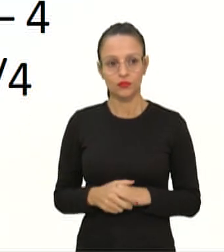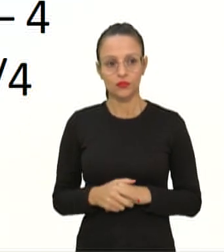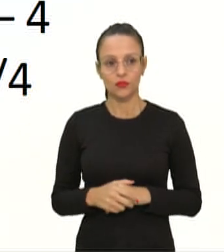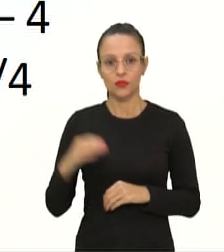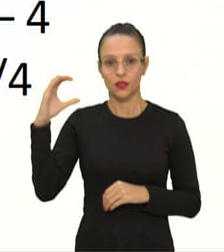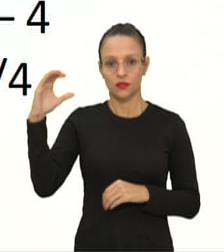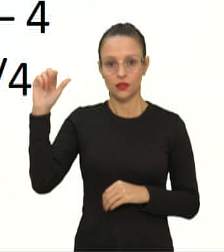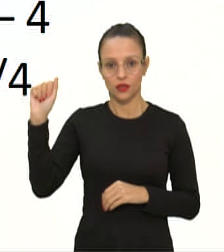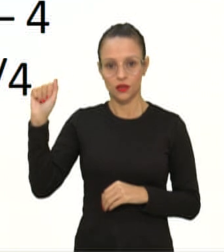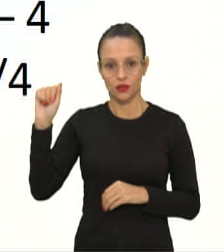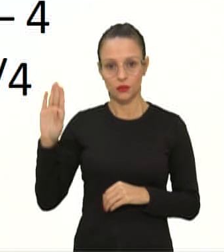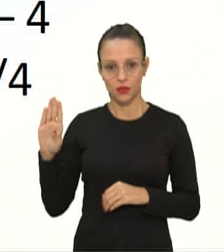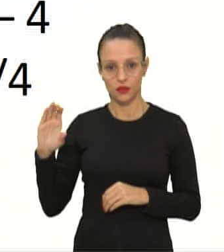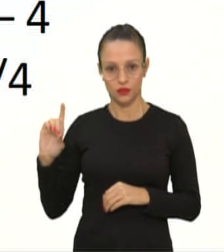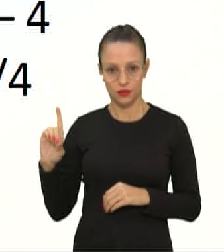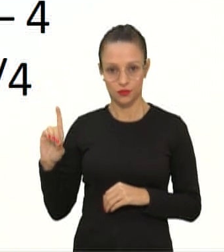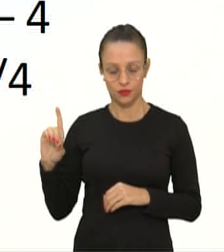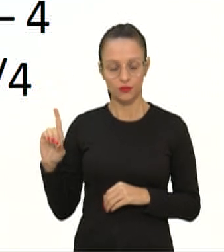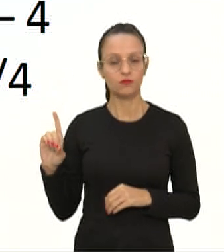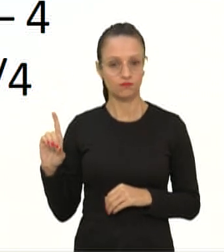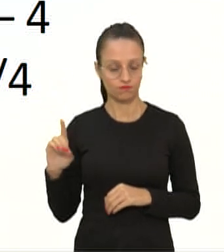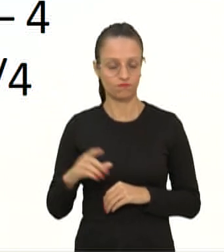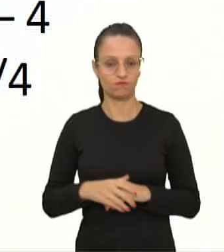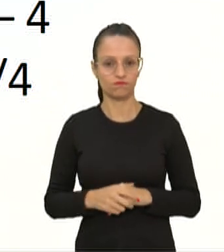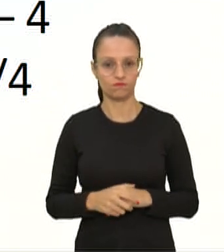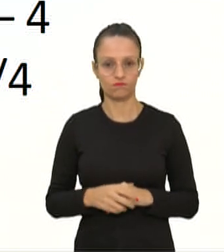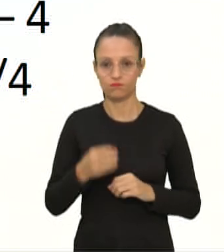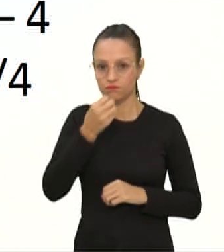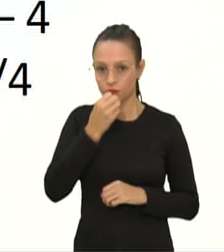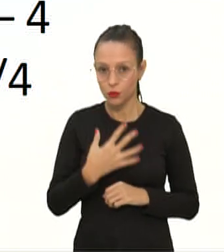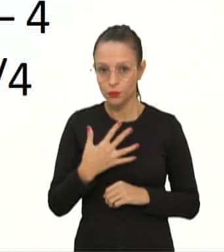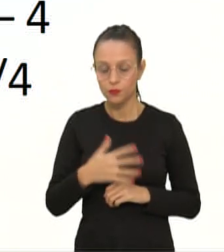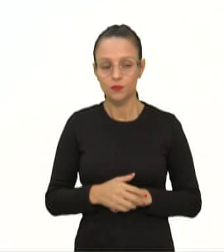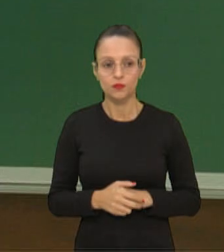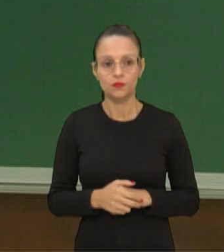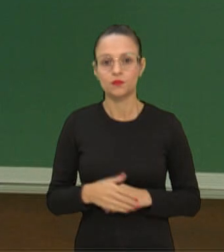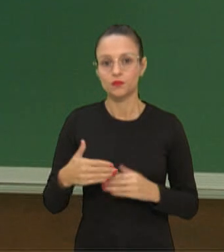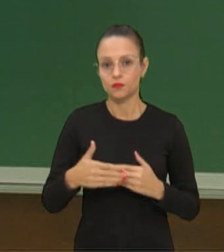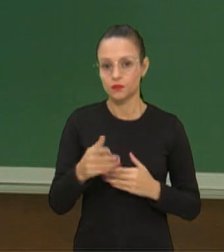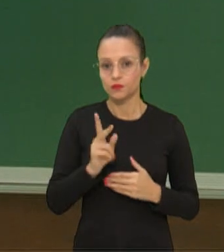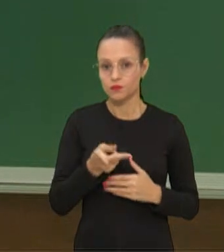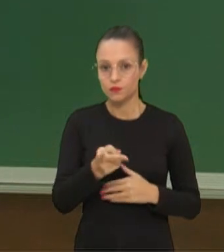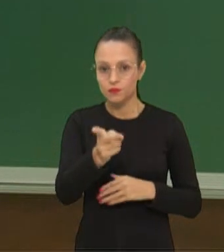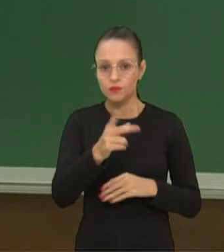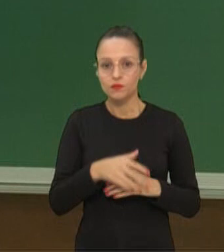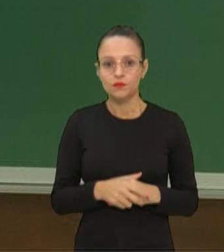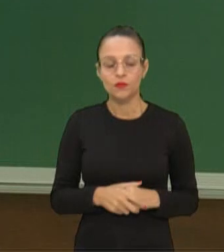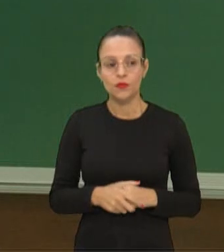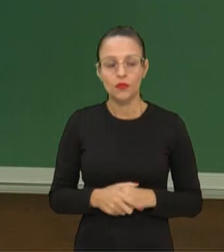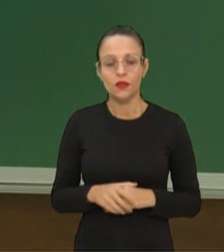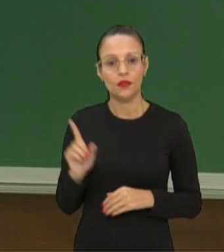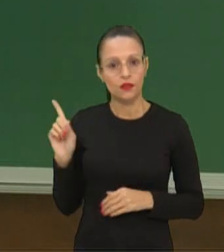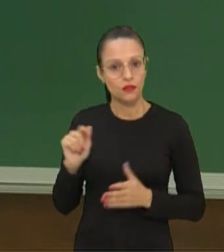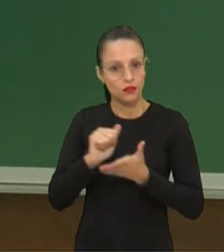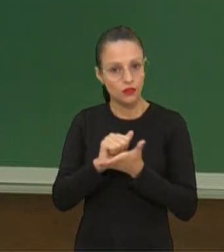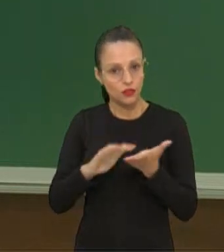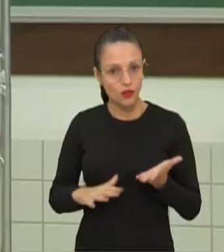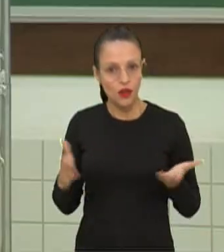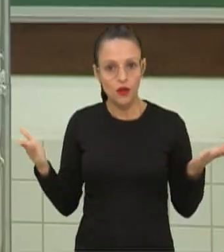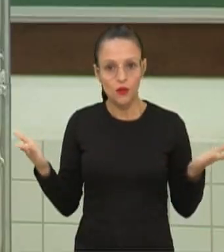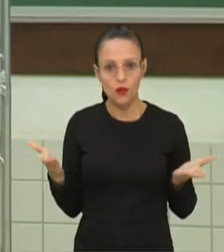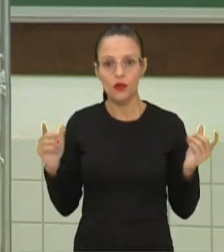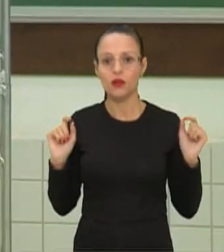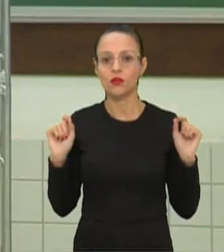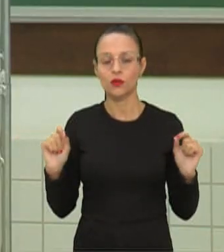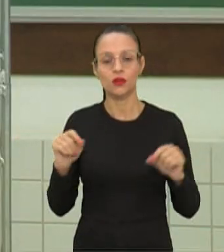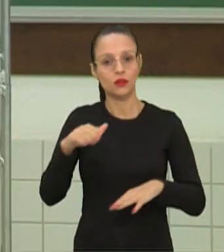A, B, D. Essa é a nossa ordem, tá bom? Vamos continuando. Nesse exercício, agora eu quero